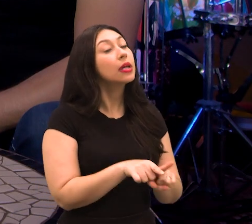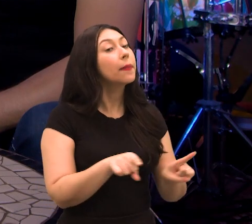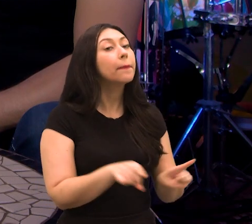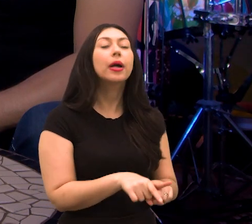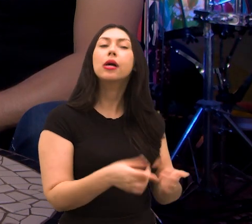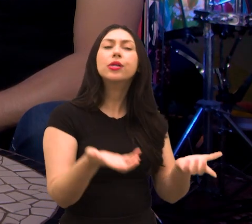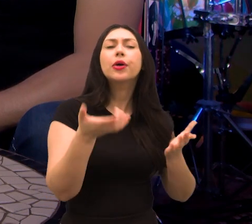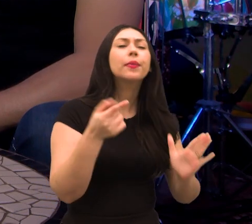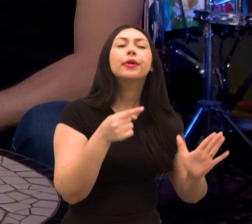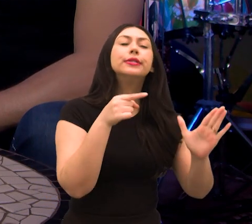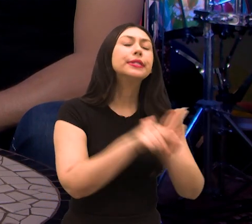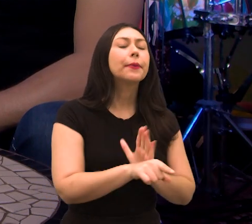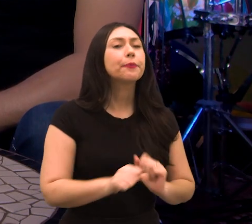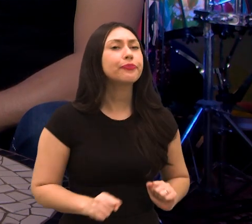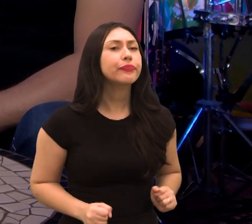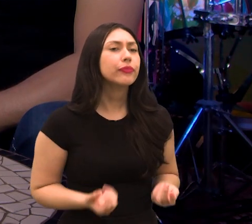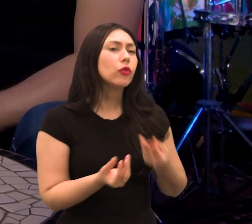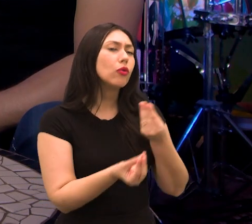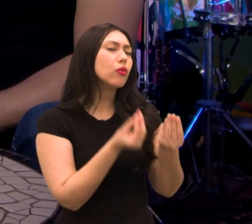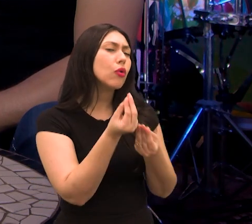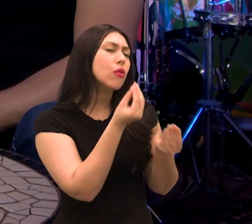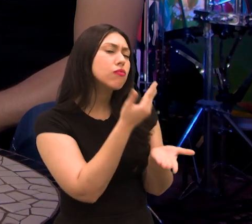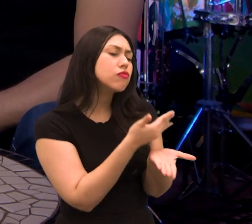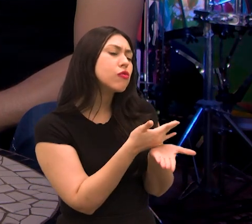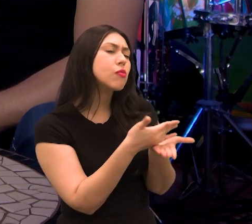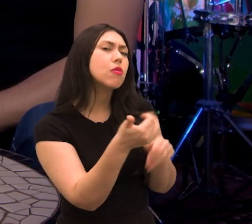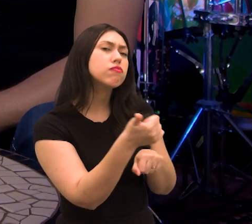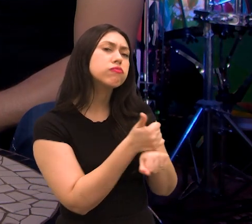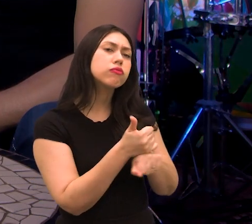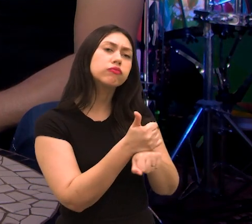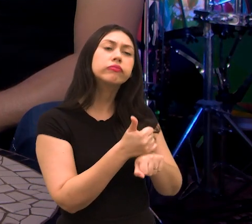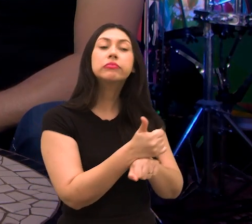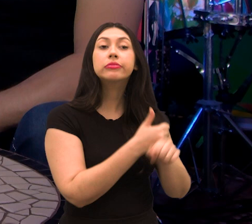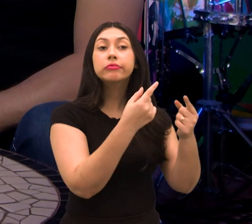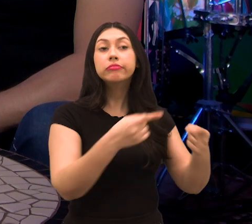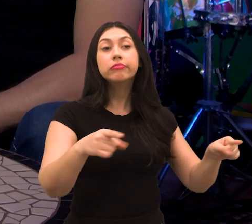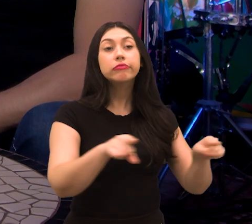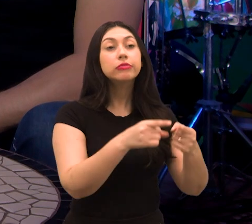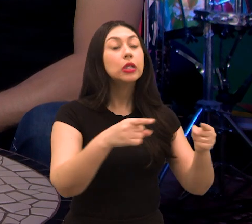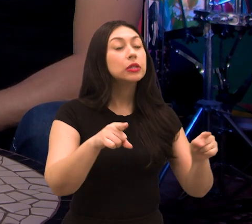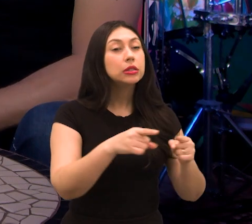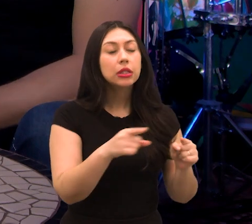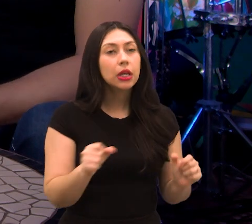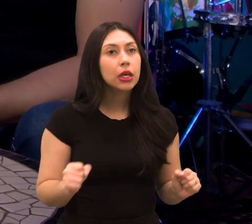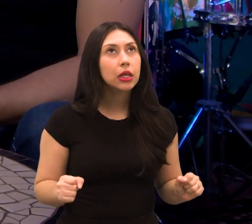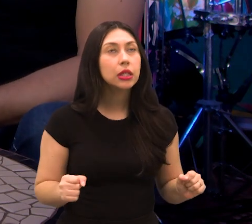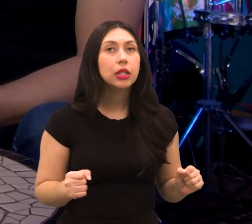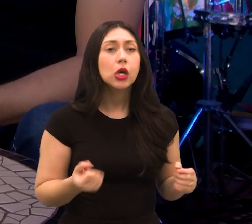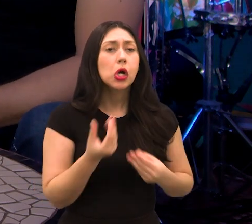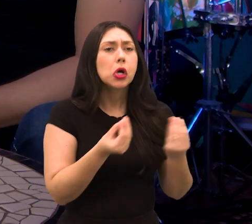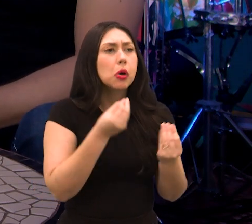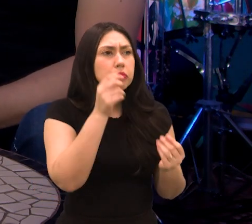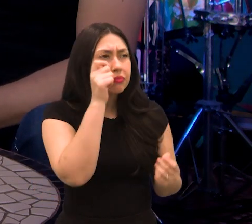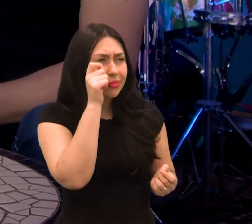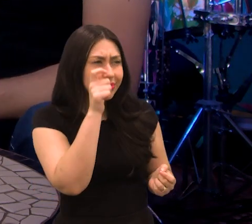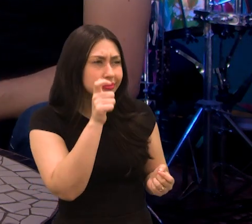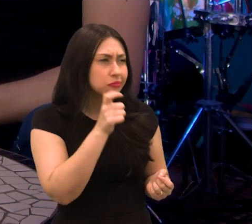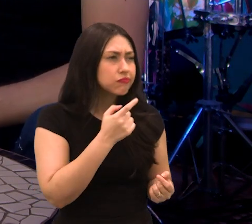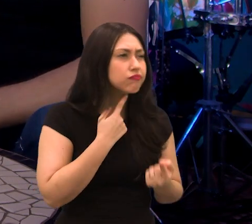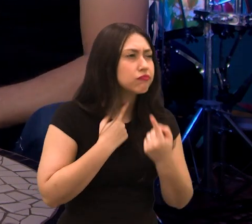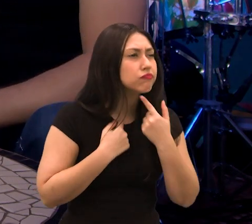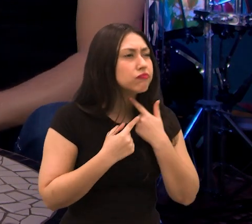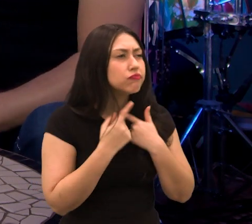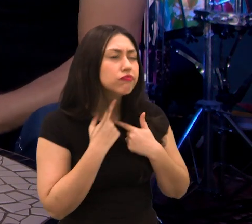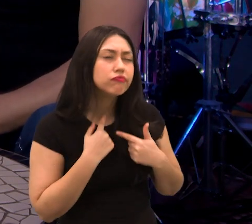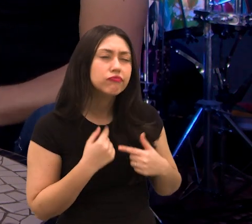quer saber, para o pessoal ter conhecimento, como é que você iniciou a sua carreira de música, né? E como é que você se interessou aí por esse